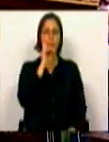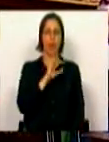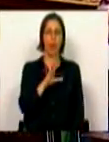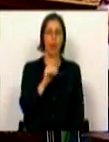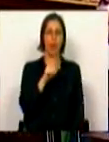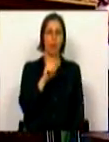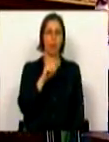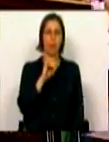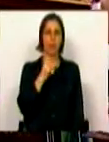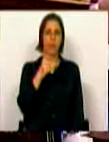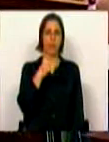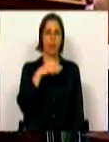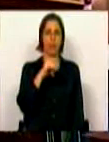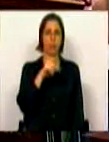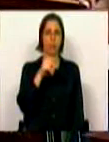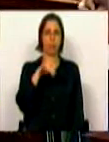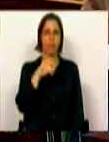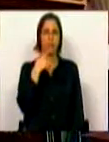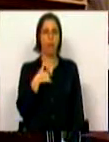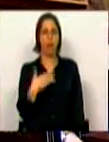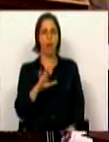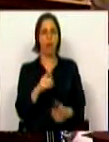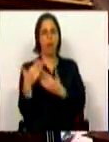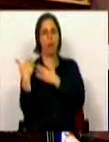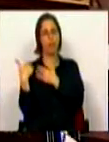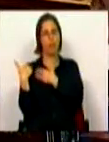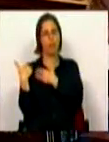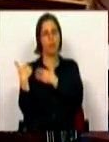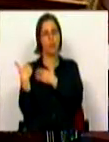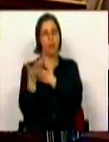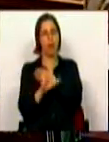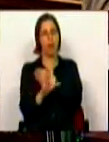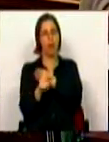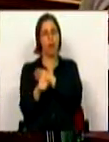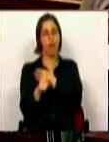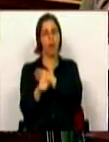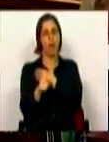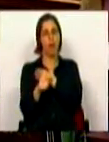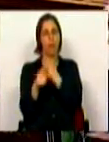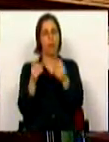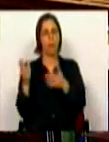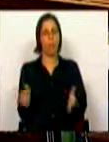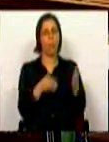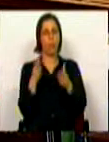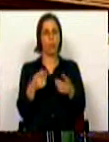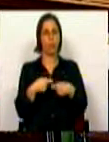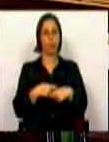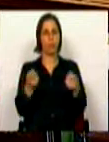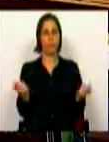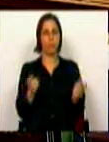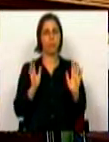Apolónia, não podemos deixar a responsabilidade dos produtores e